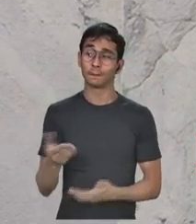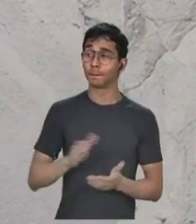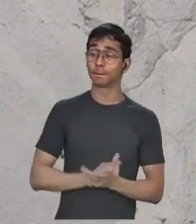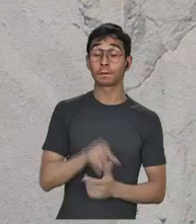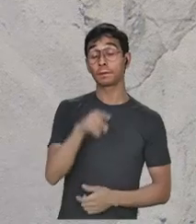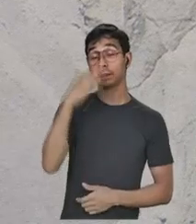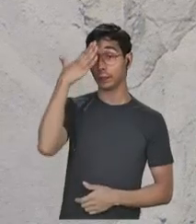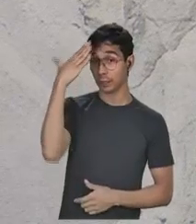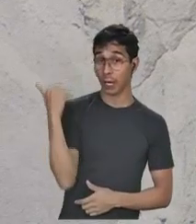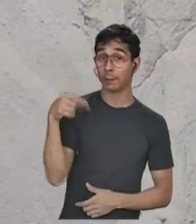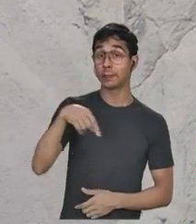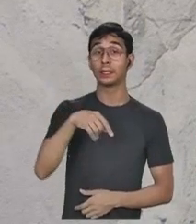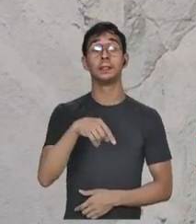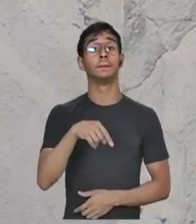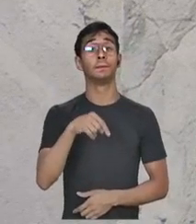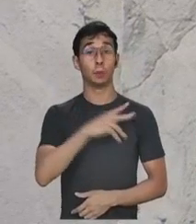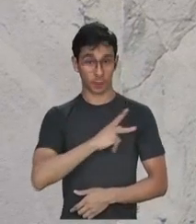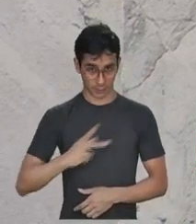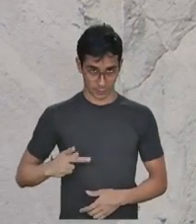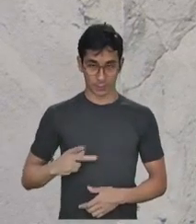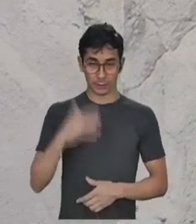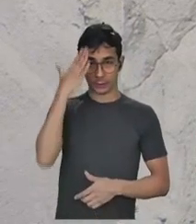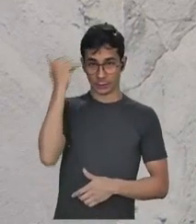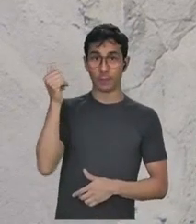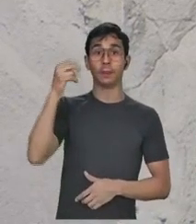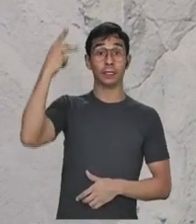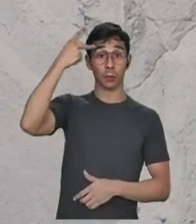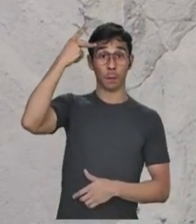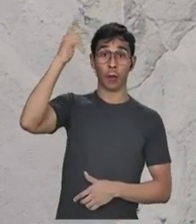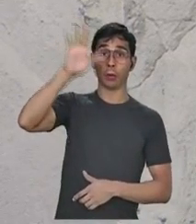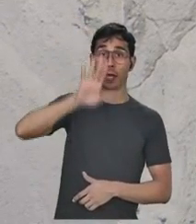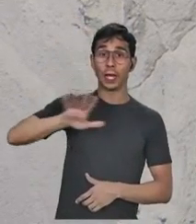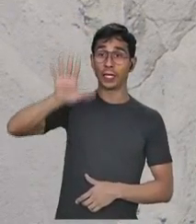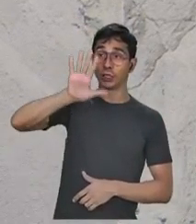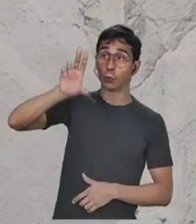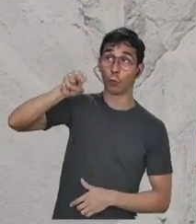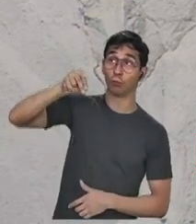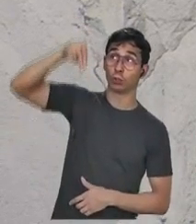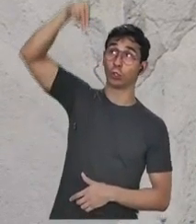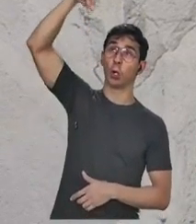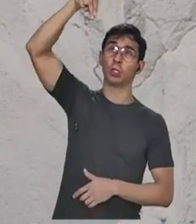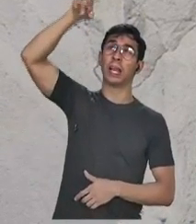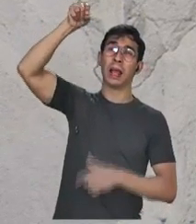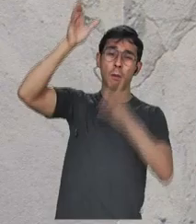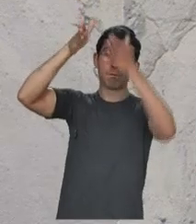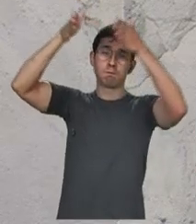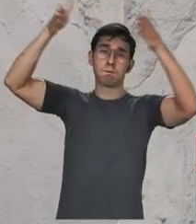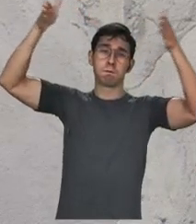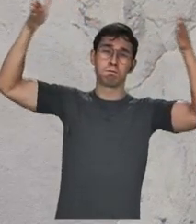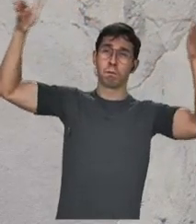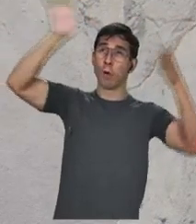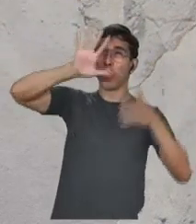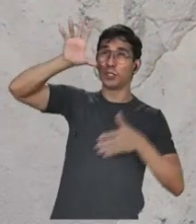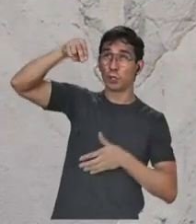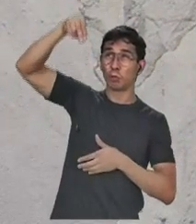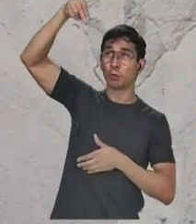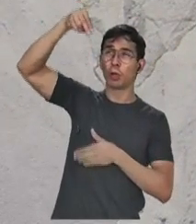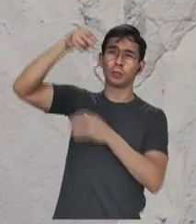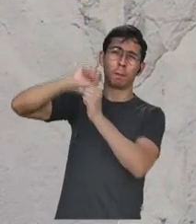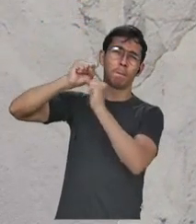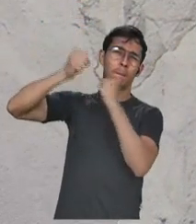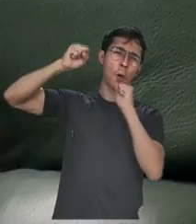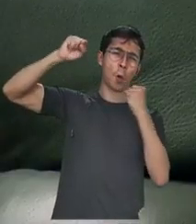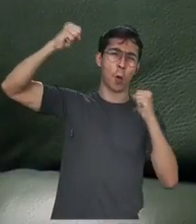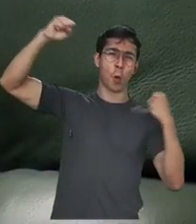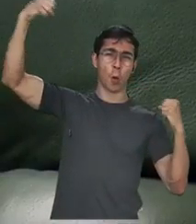ulysses em toda a zona norte de são paulo que é imensa a zona norte de são paulo é imensa nós não temos uma